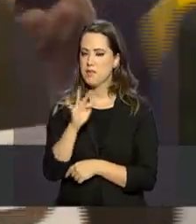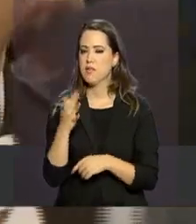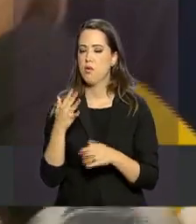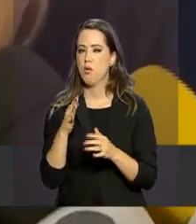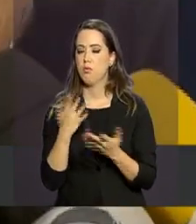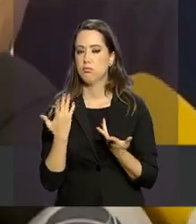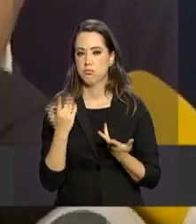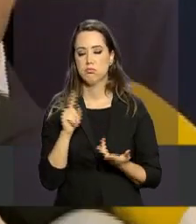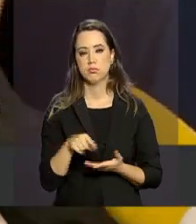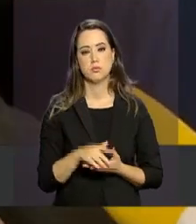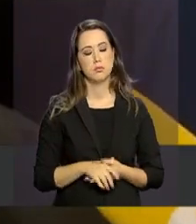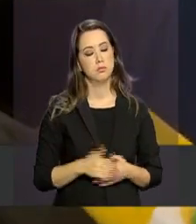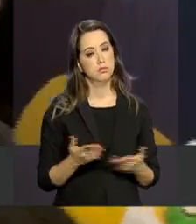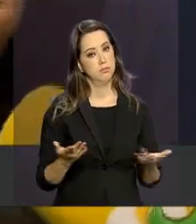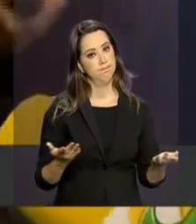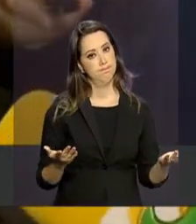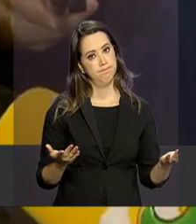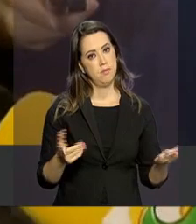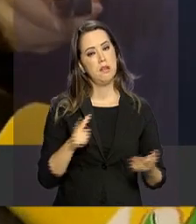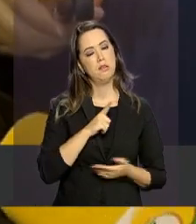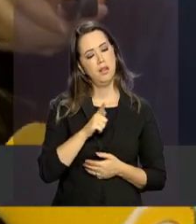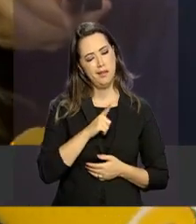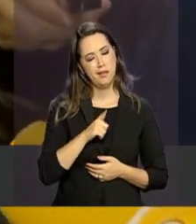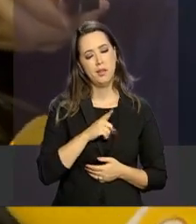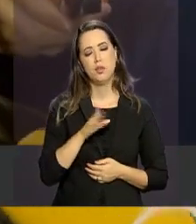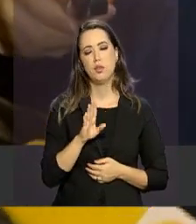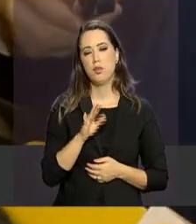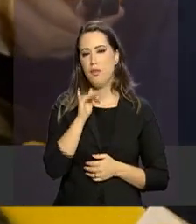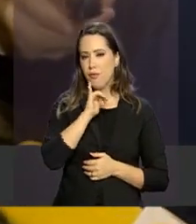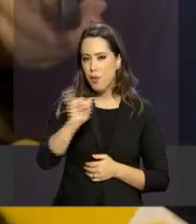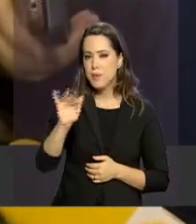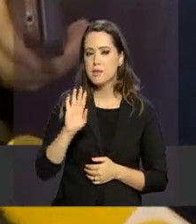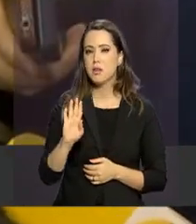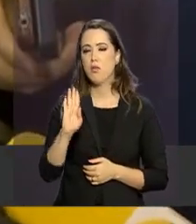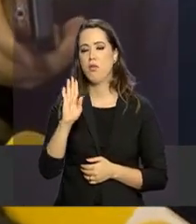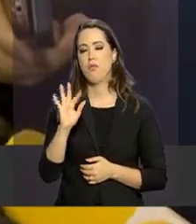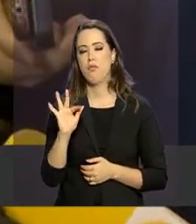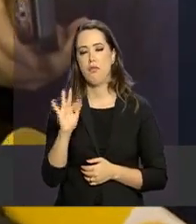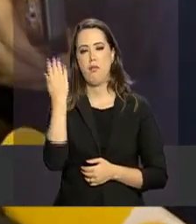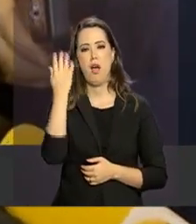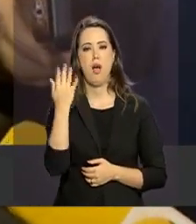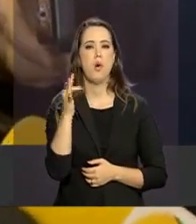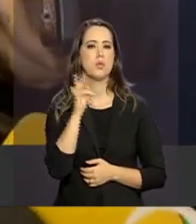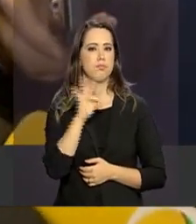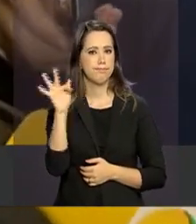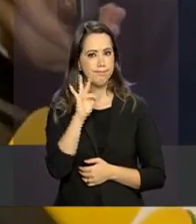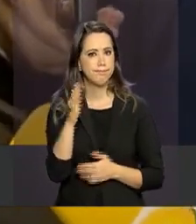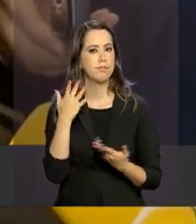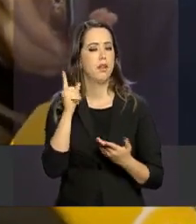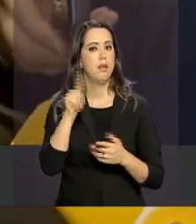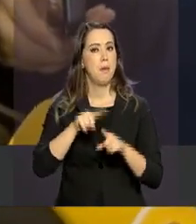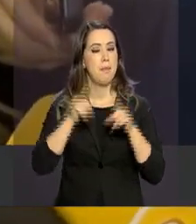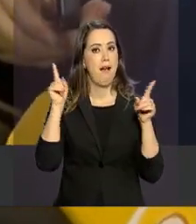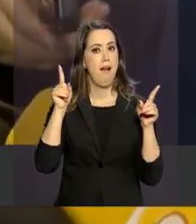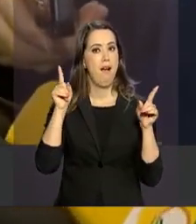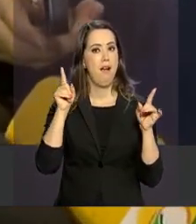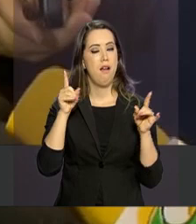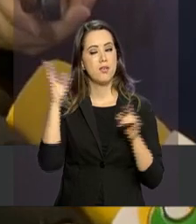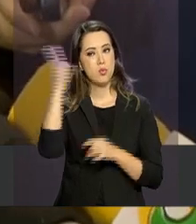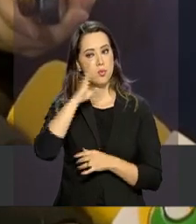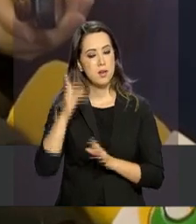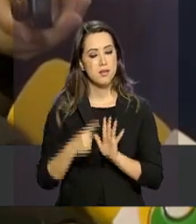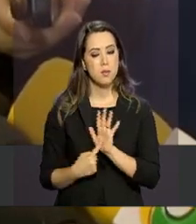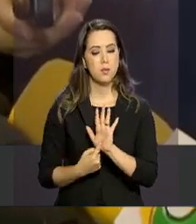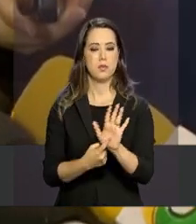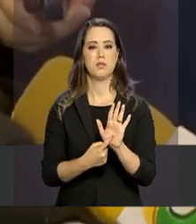isso é inevitável as sociedades que se alardeia muitas vezes pela rede social mas eu acho que o brasil está dando um exemplo